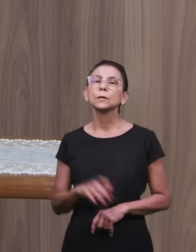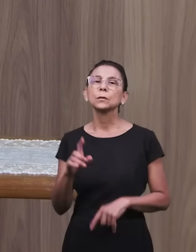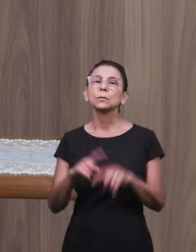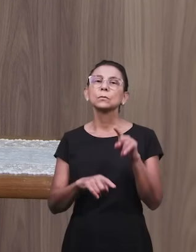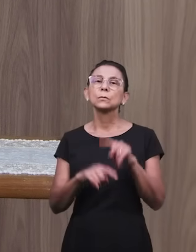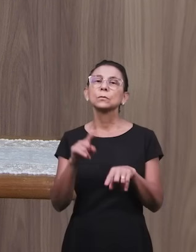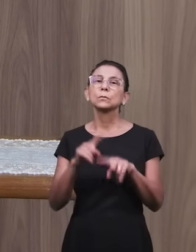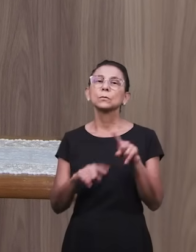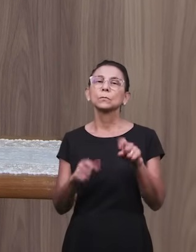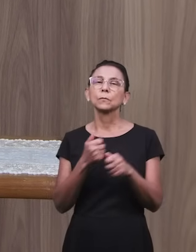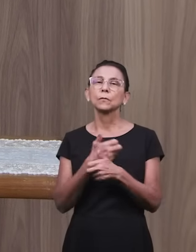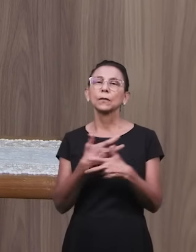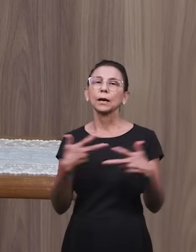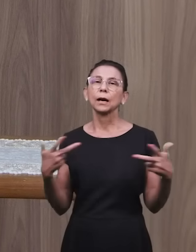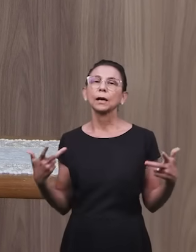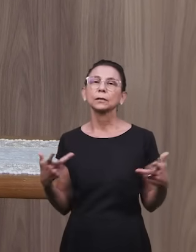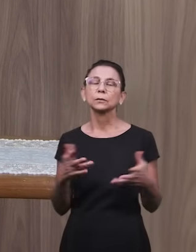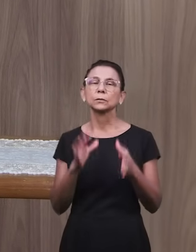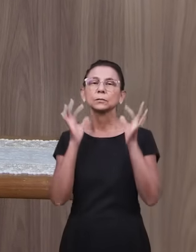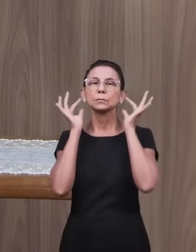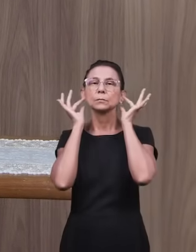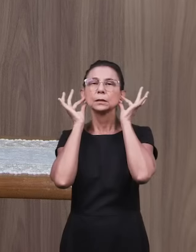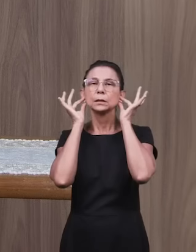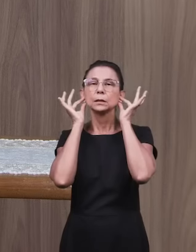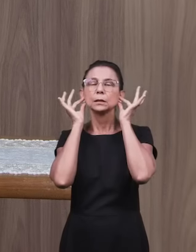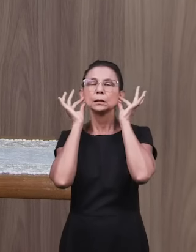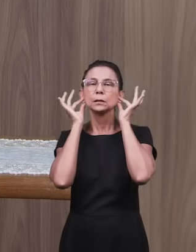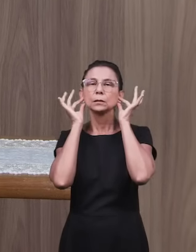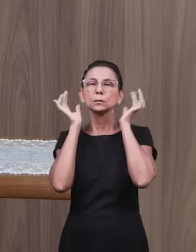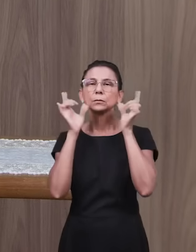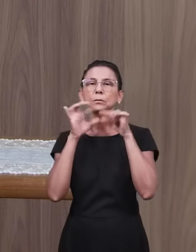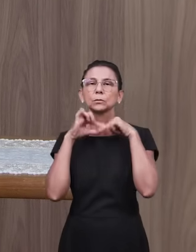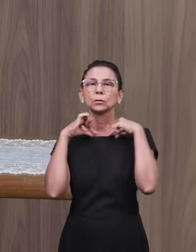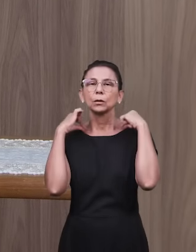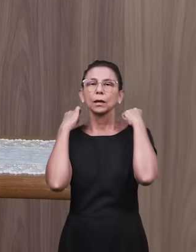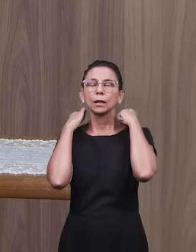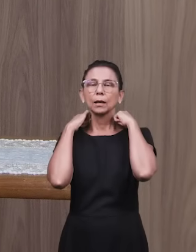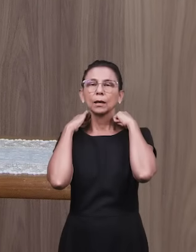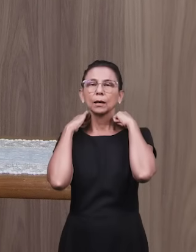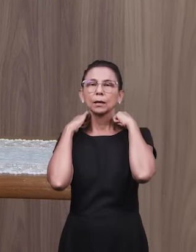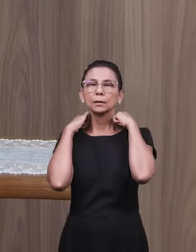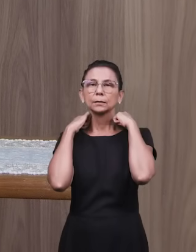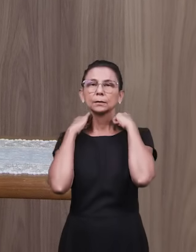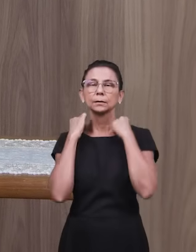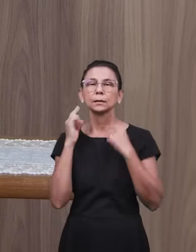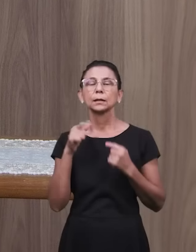os enfeites falam dos dons espirituais.